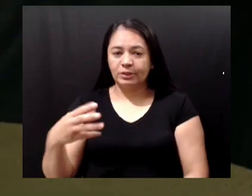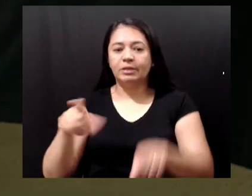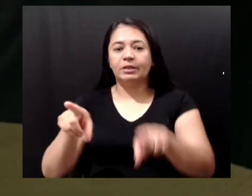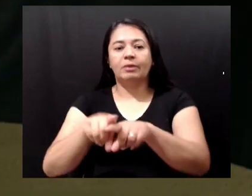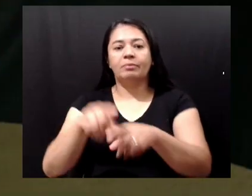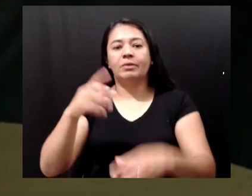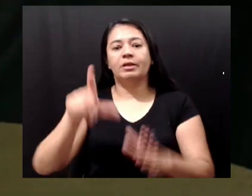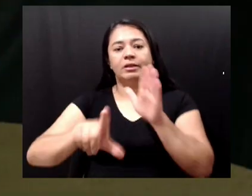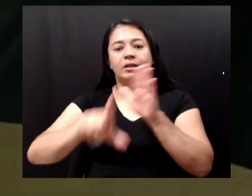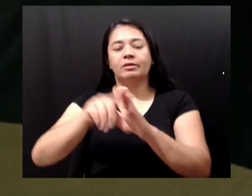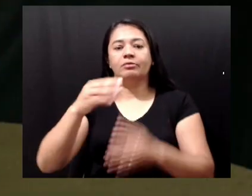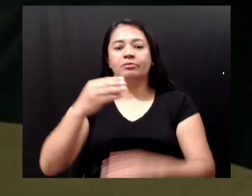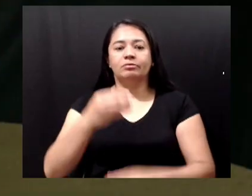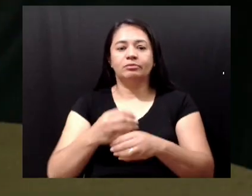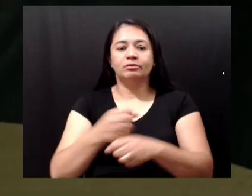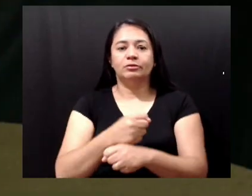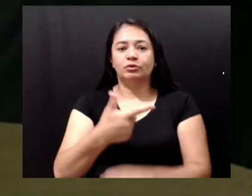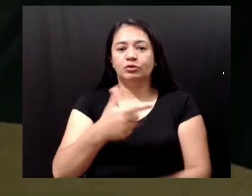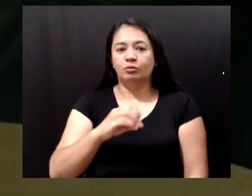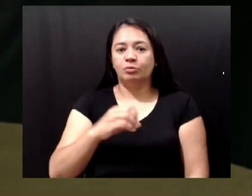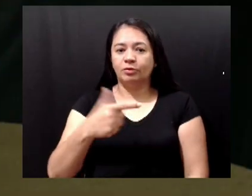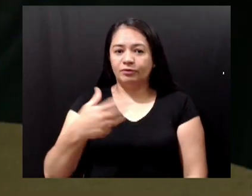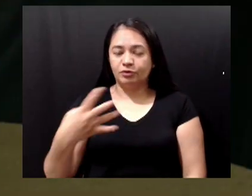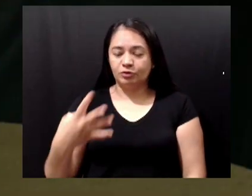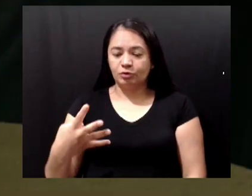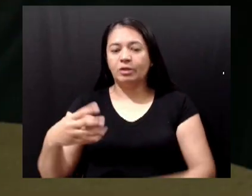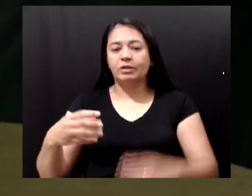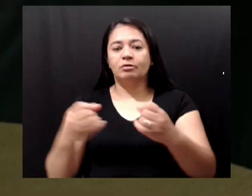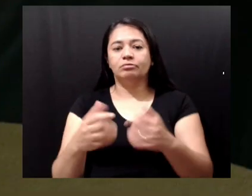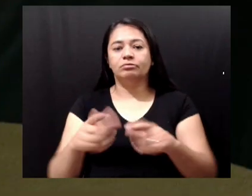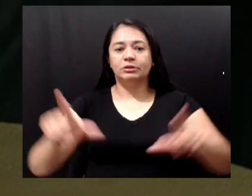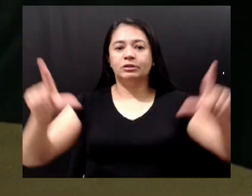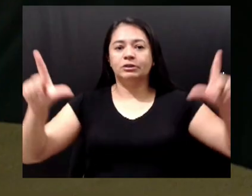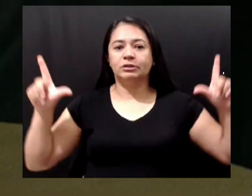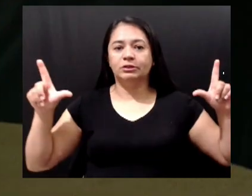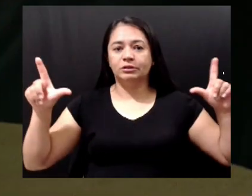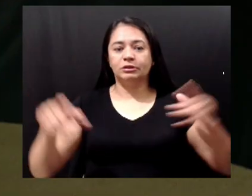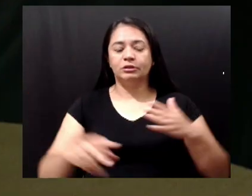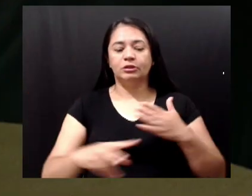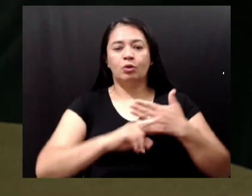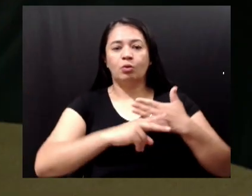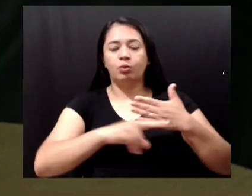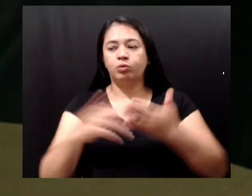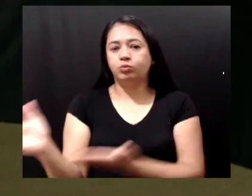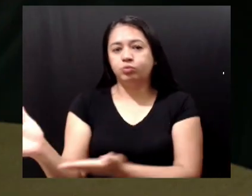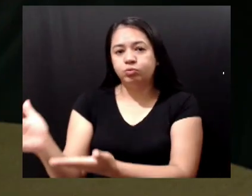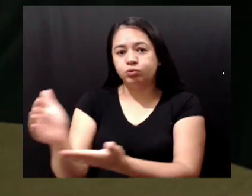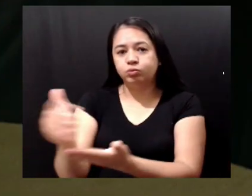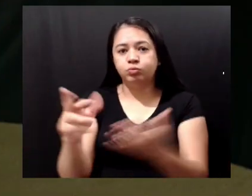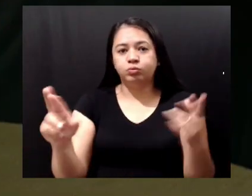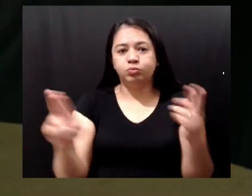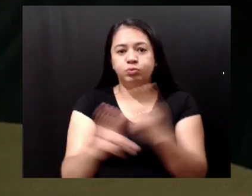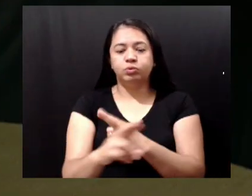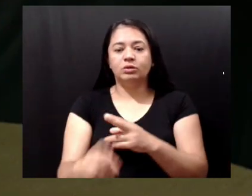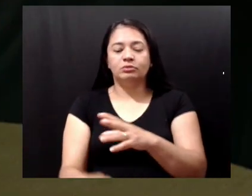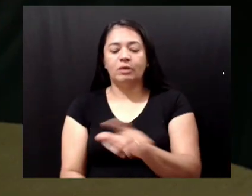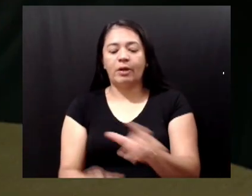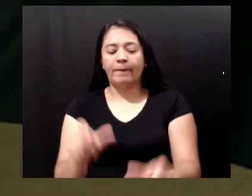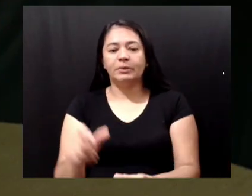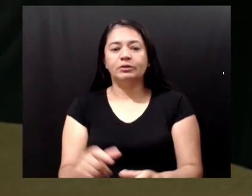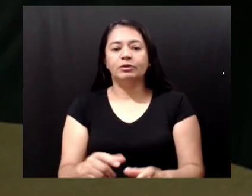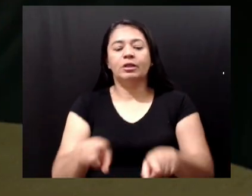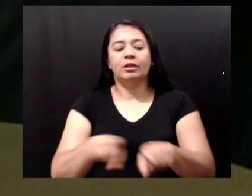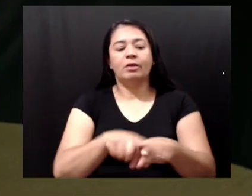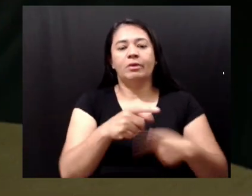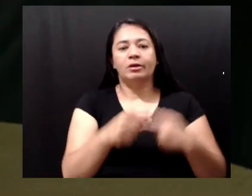e estaduais, destacando reflexos na arrecadação e na relação entre contribuintes e administração tributária.